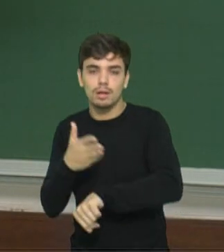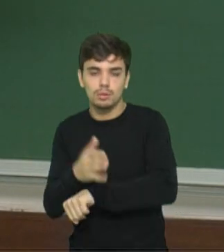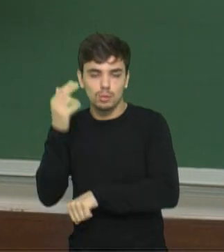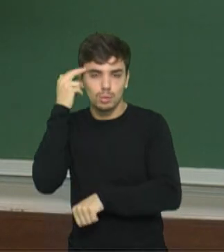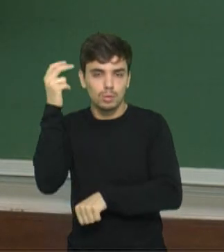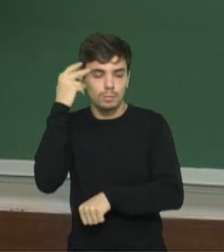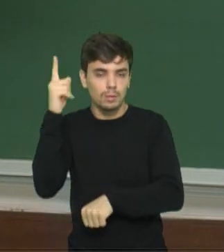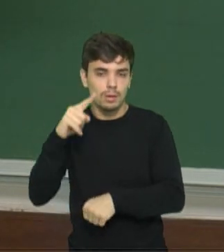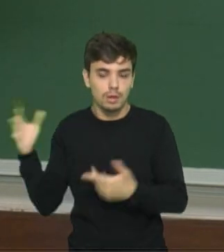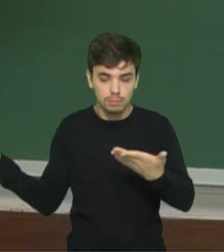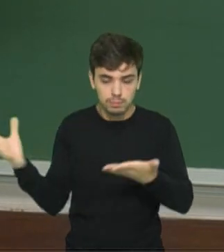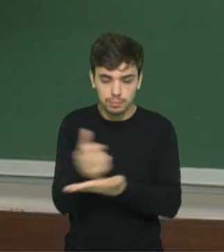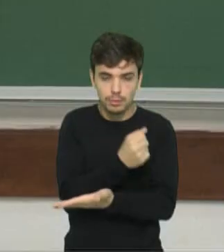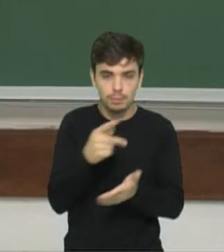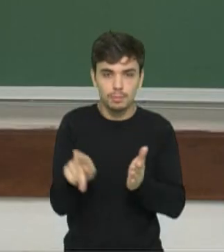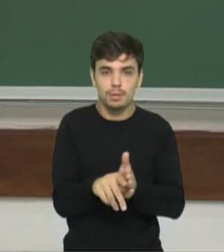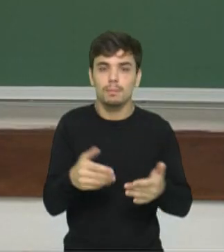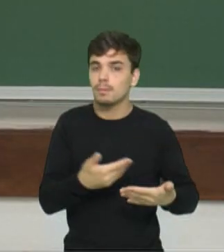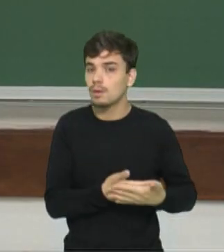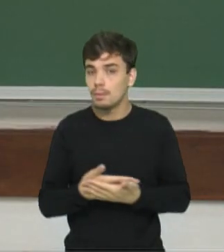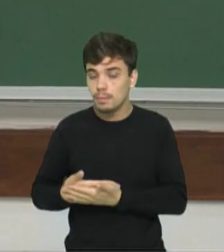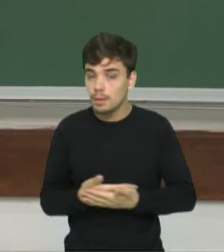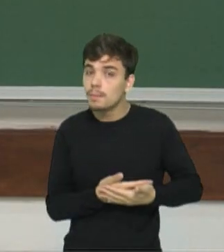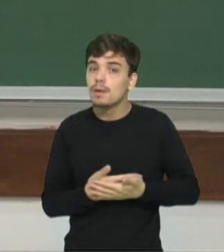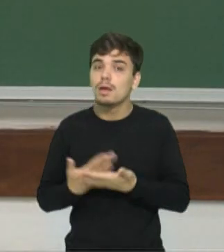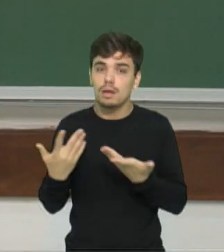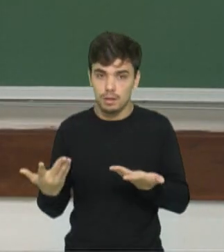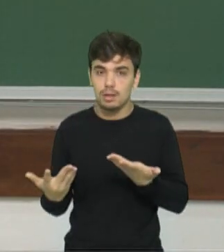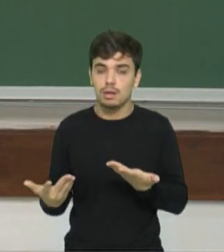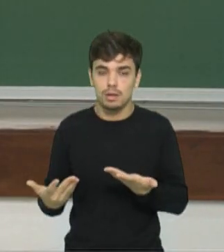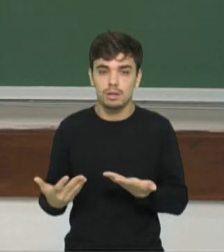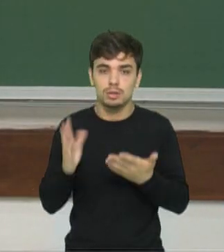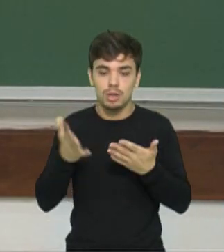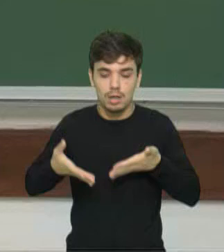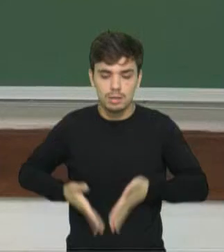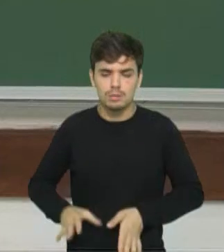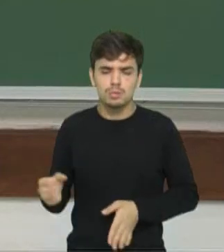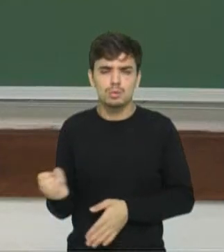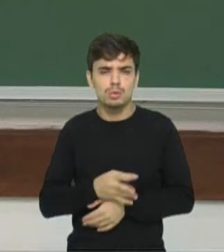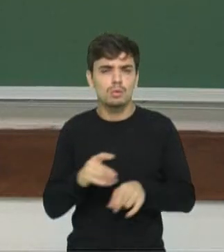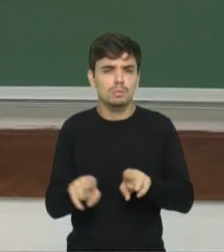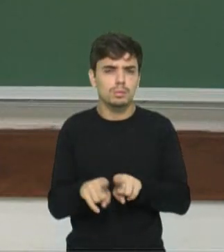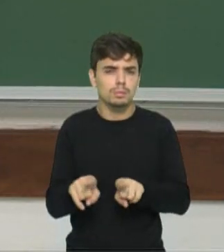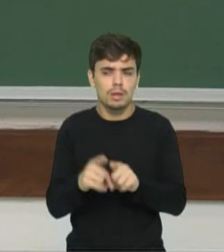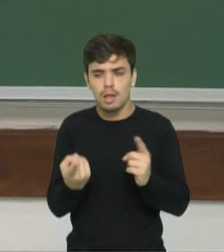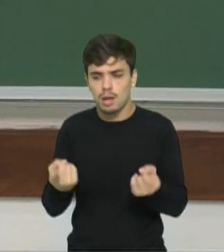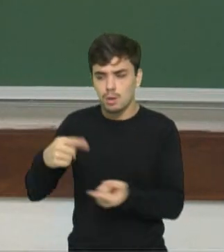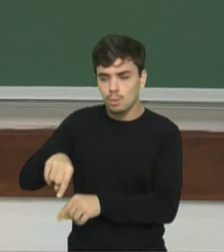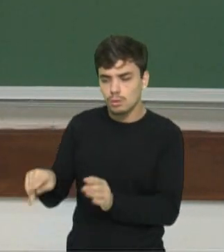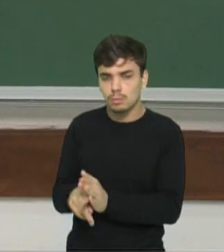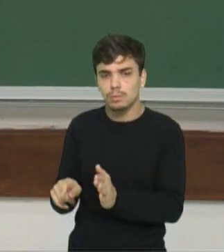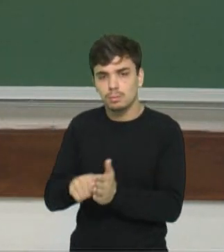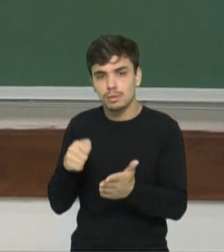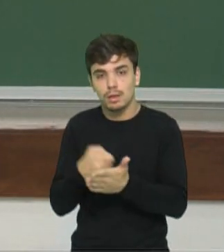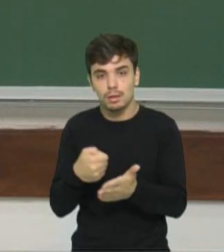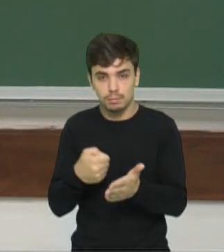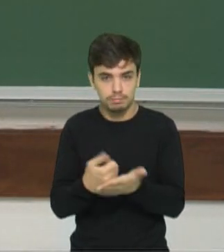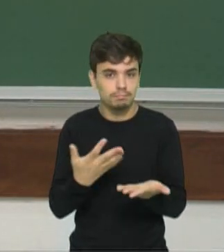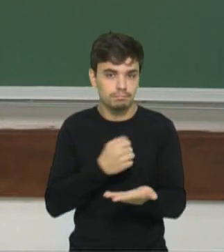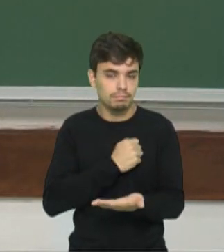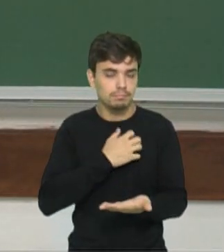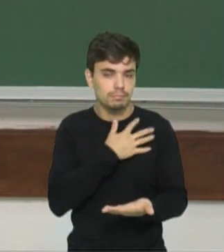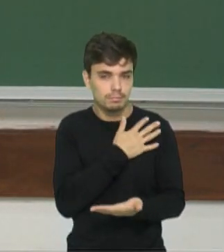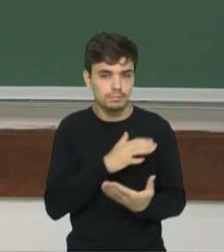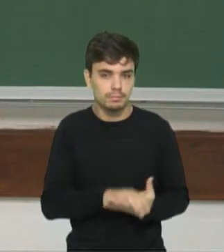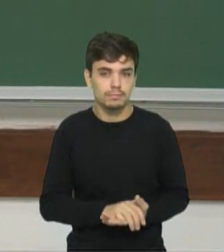era o sequestro de bebês e recém-nascidos de mães consideradas opositoras ao regime, né? Então, quando